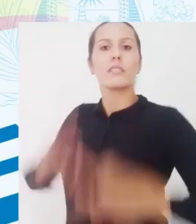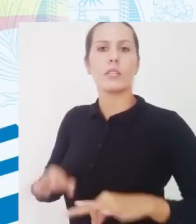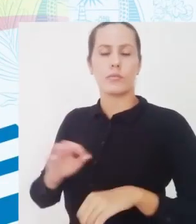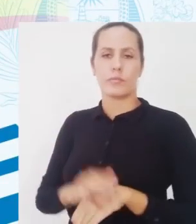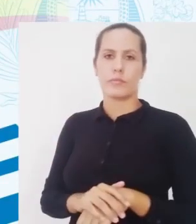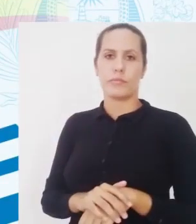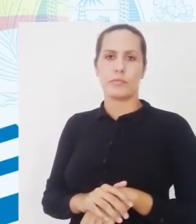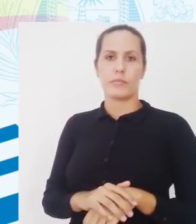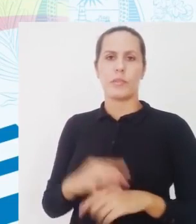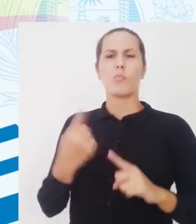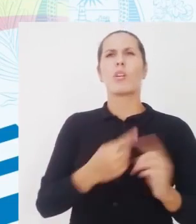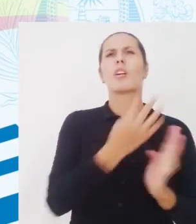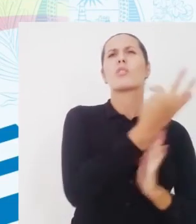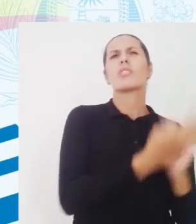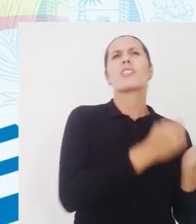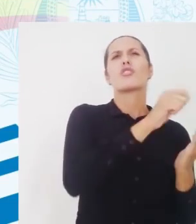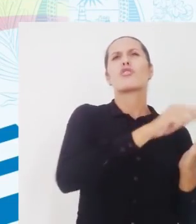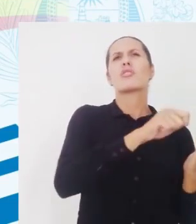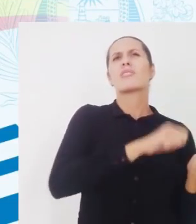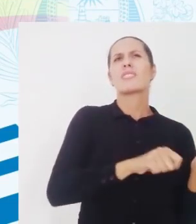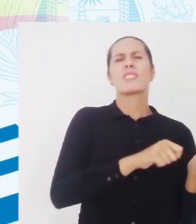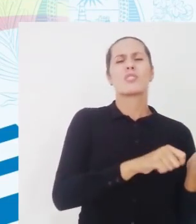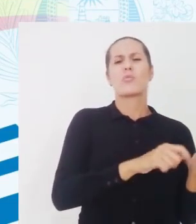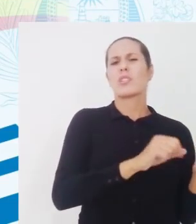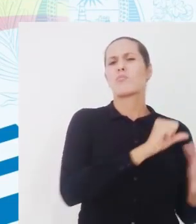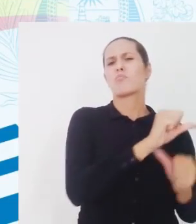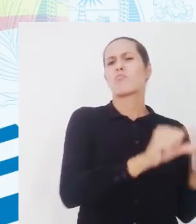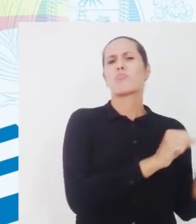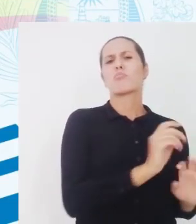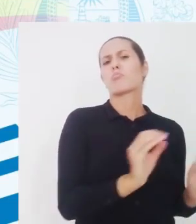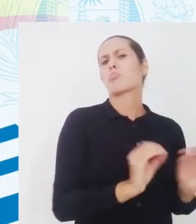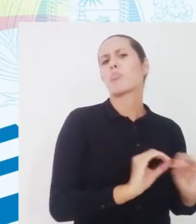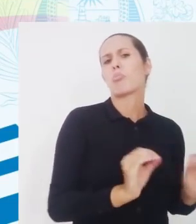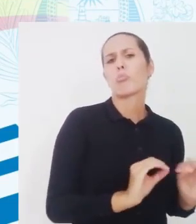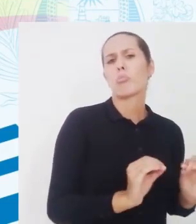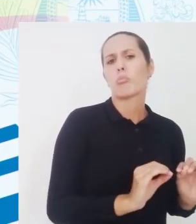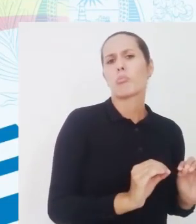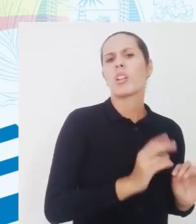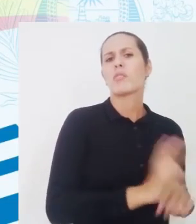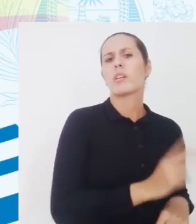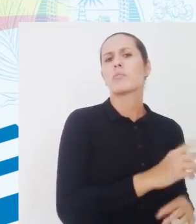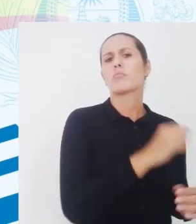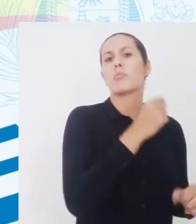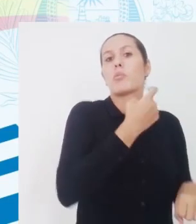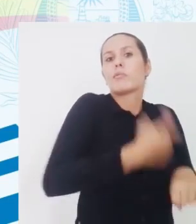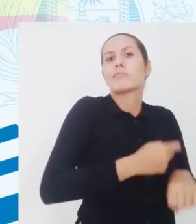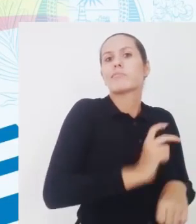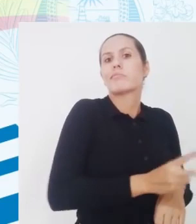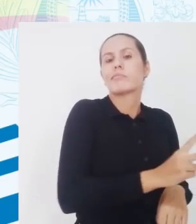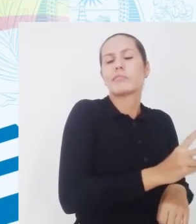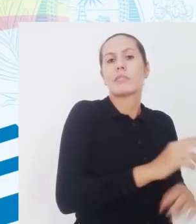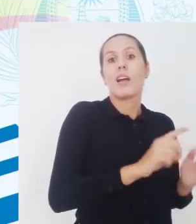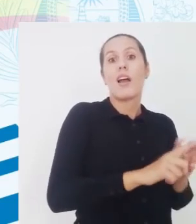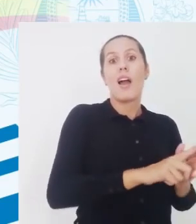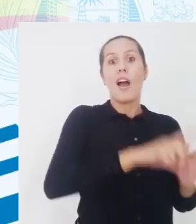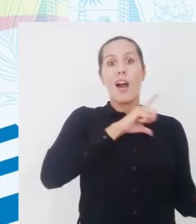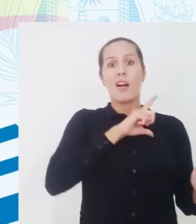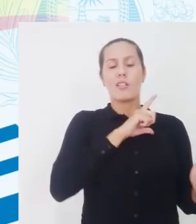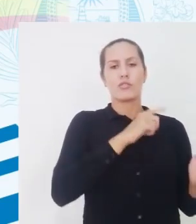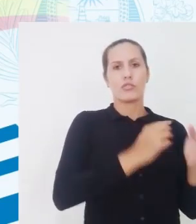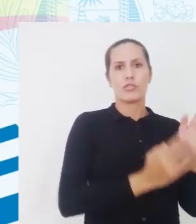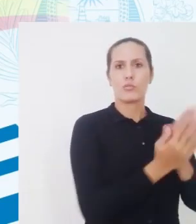uma discussão oral, um debate, ele demanda que você saiba exatamente o que dizer na hora